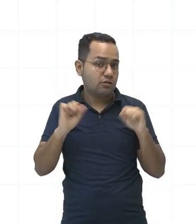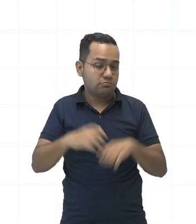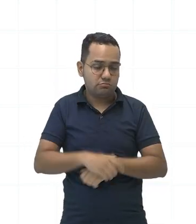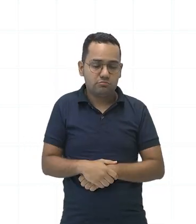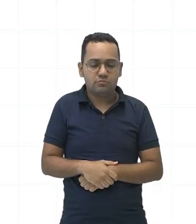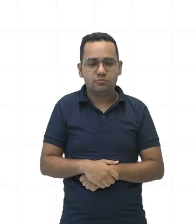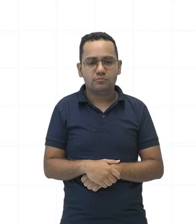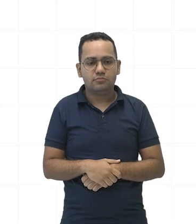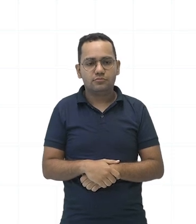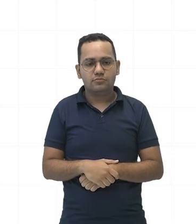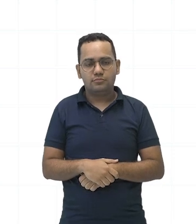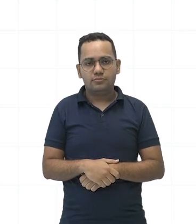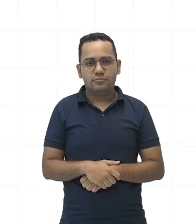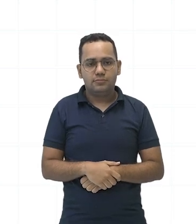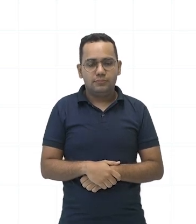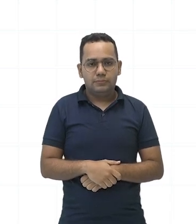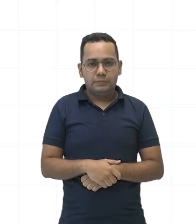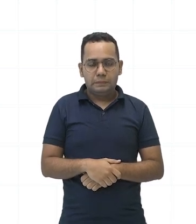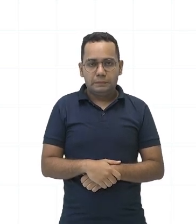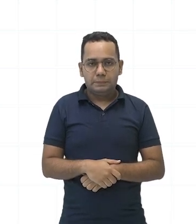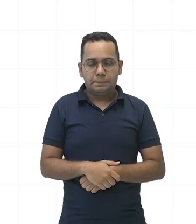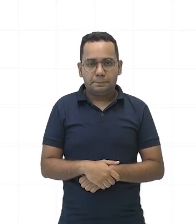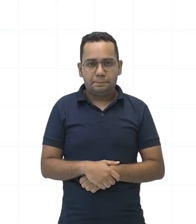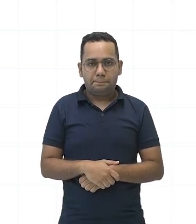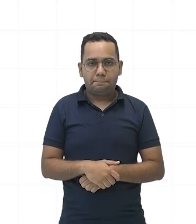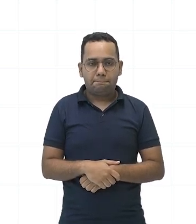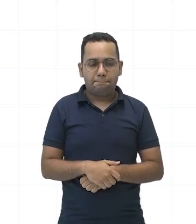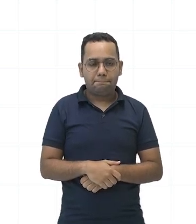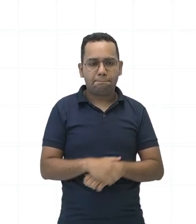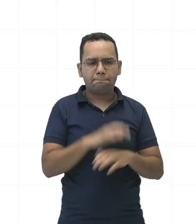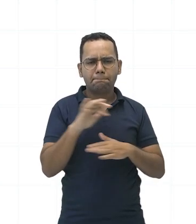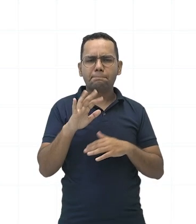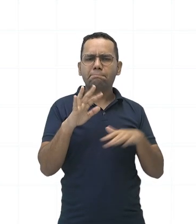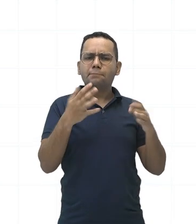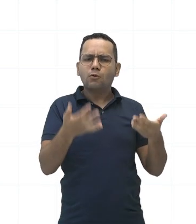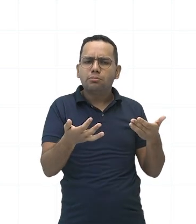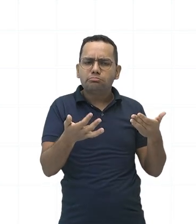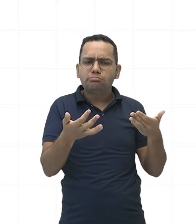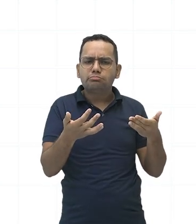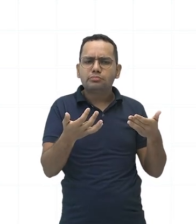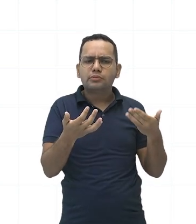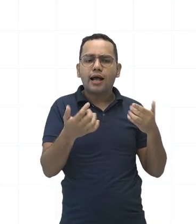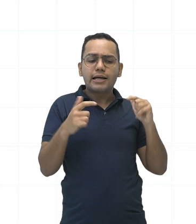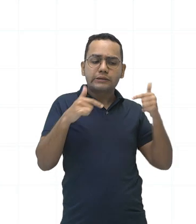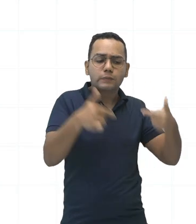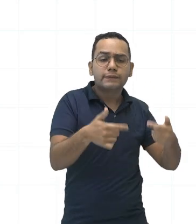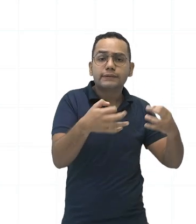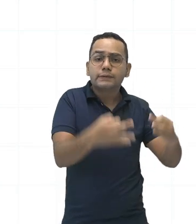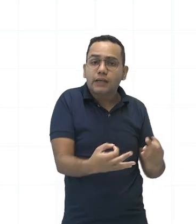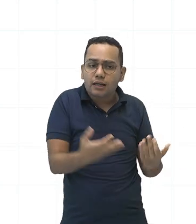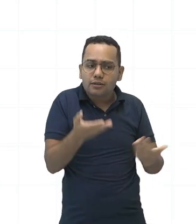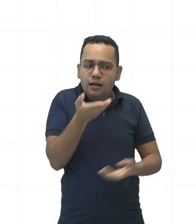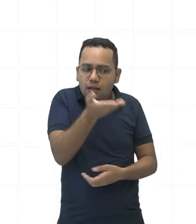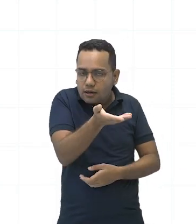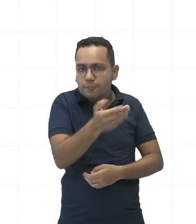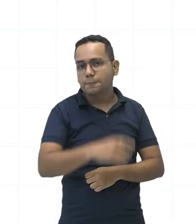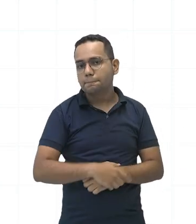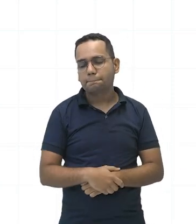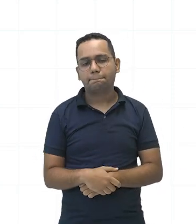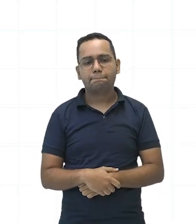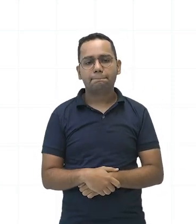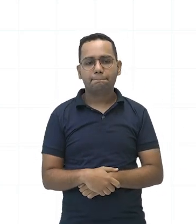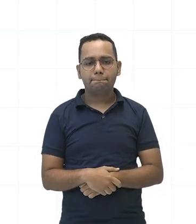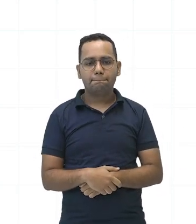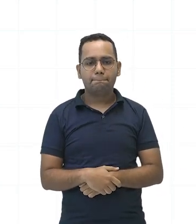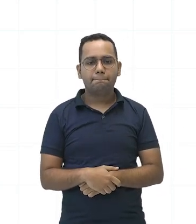Então, essas são as causas. Mas e aí? O que nós devemos fazer? E aí tem algumas situações, né?